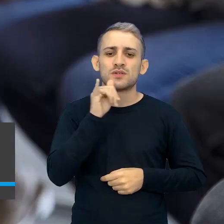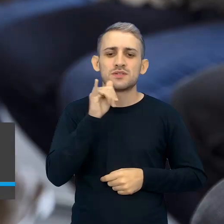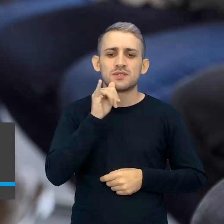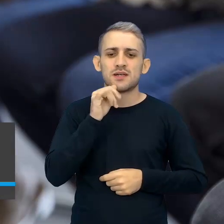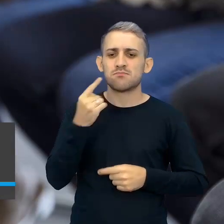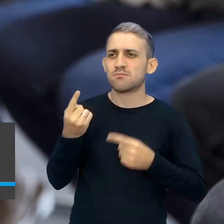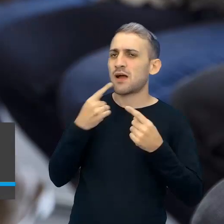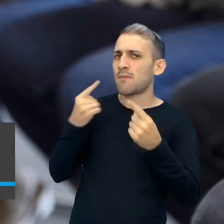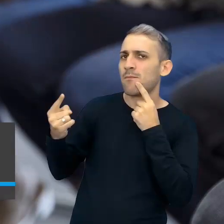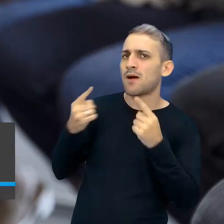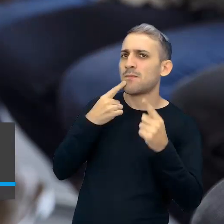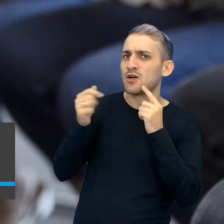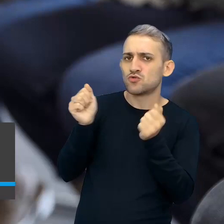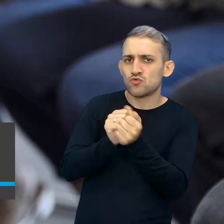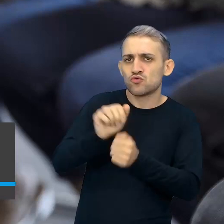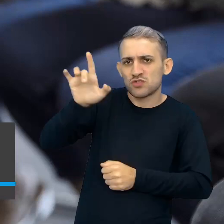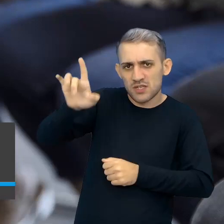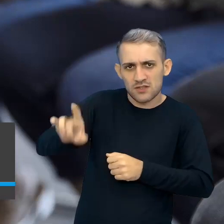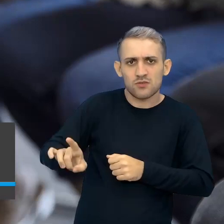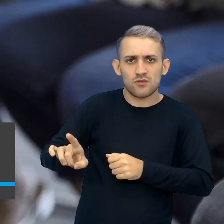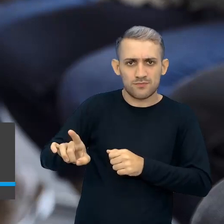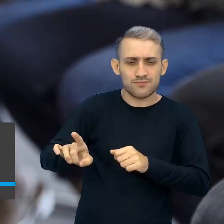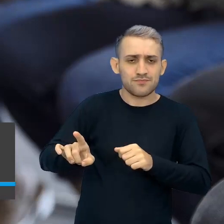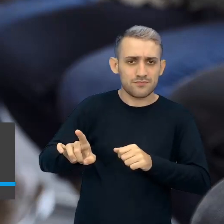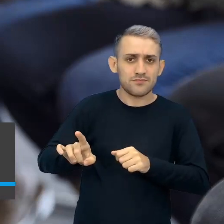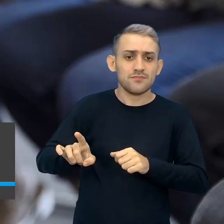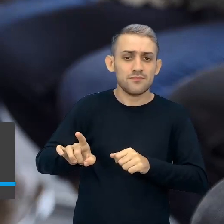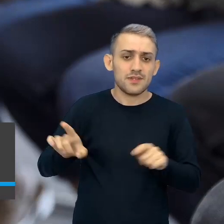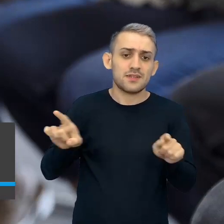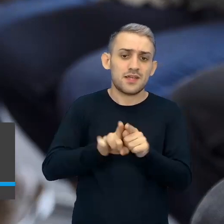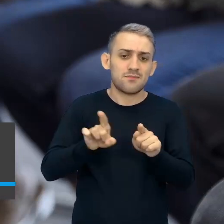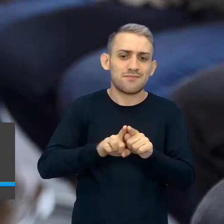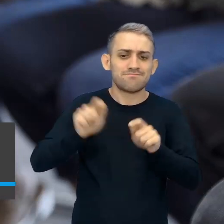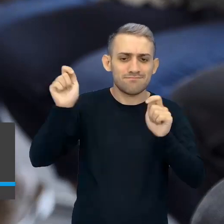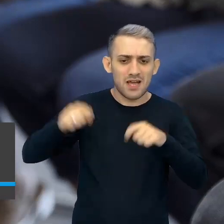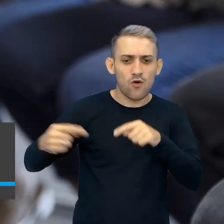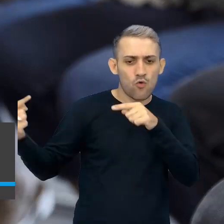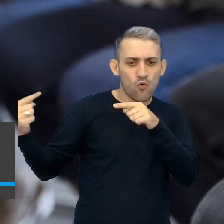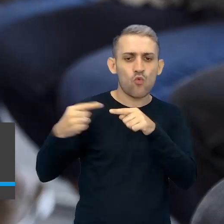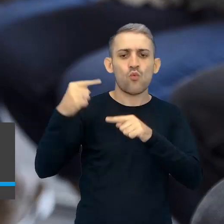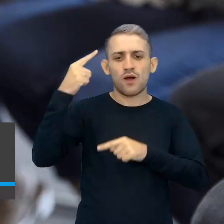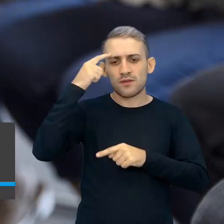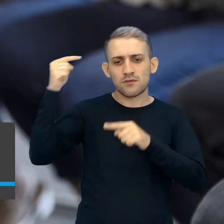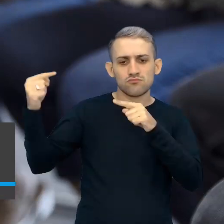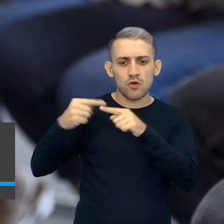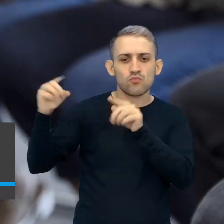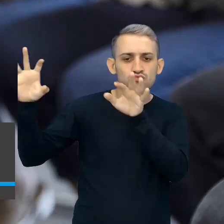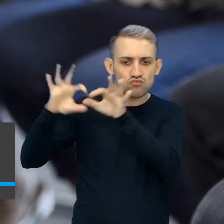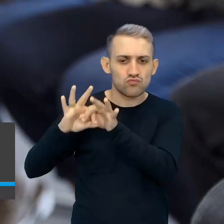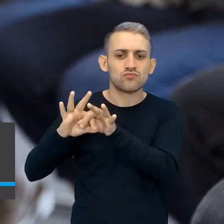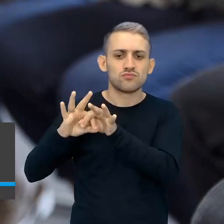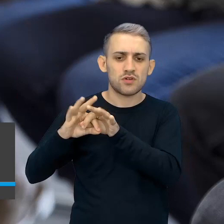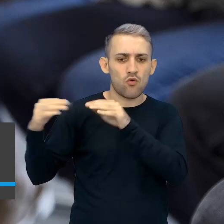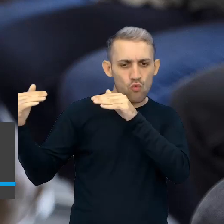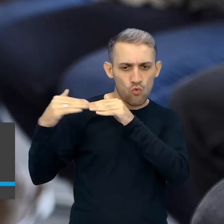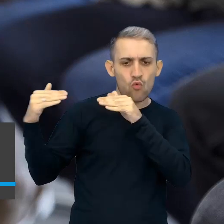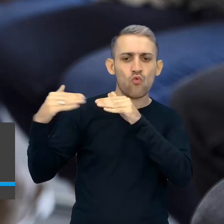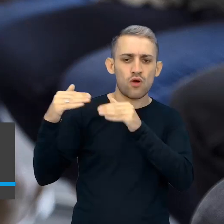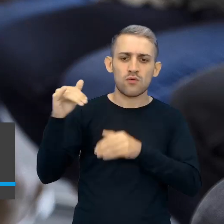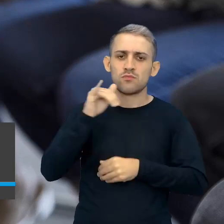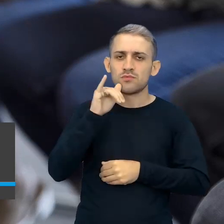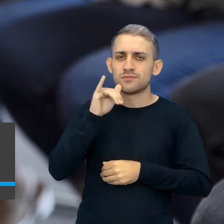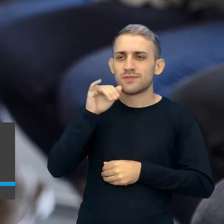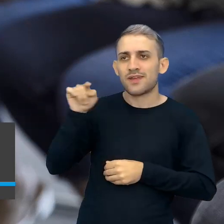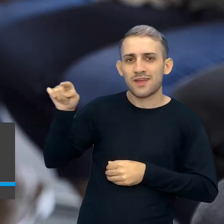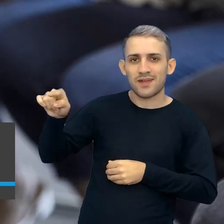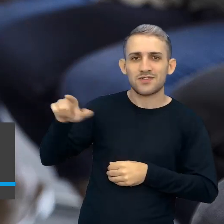esse diálogo com o diretor, o produtor e tal, e aí vocês entenderam a ideia. Eles compraram a sua ideia, ou eles